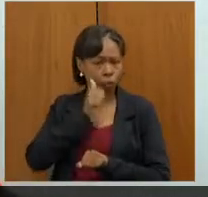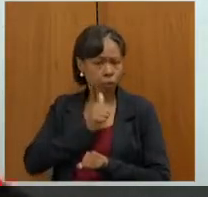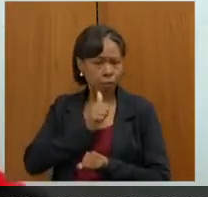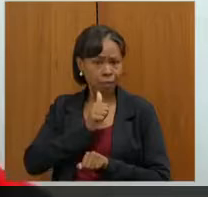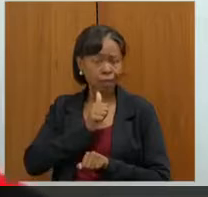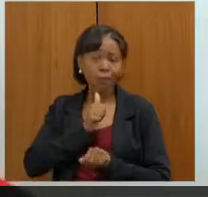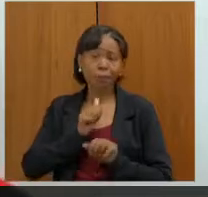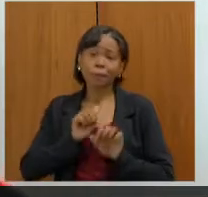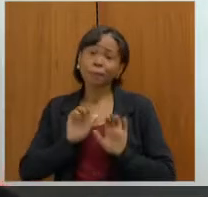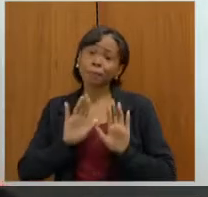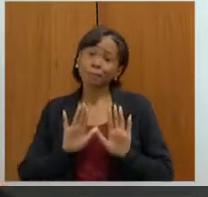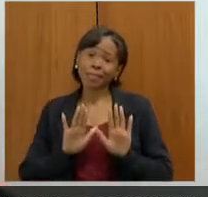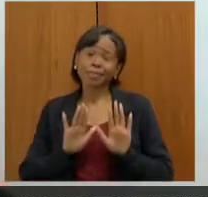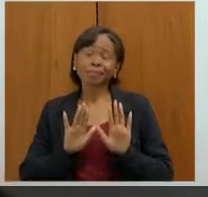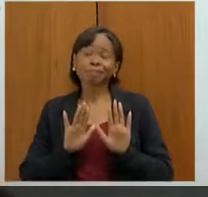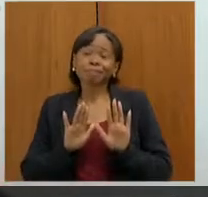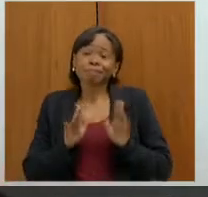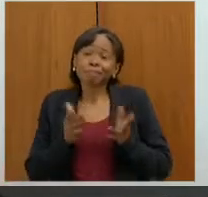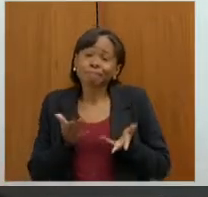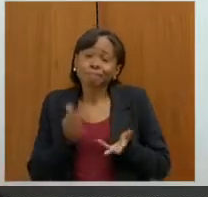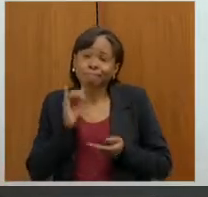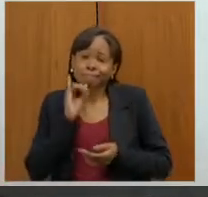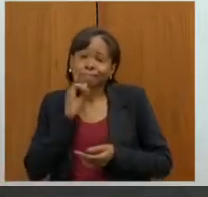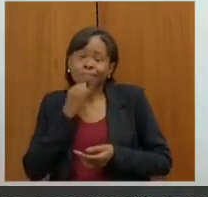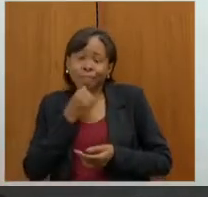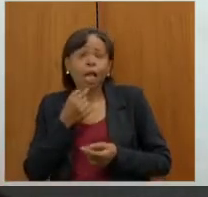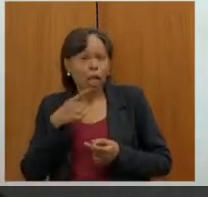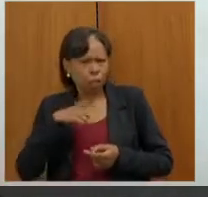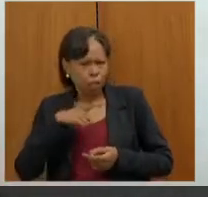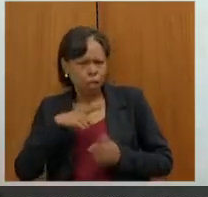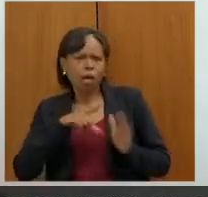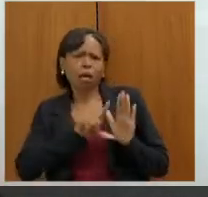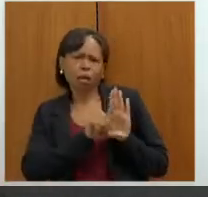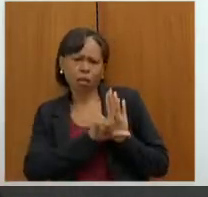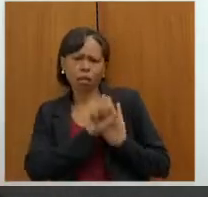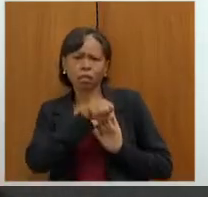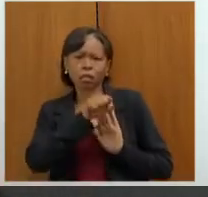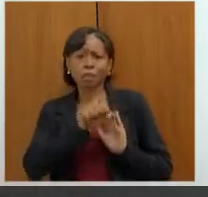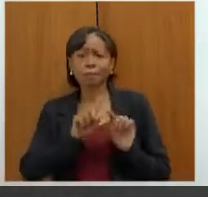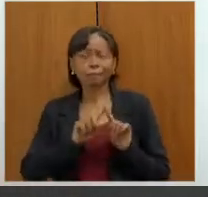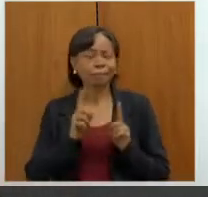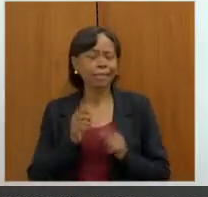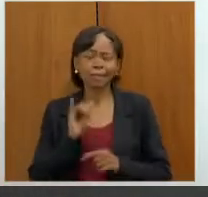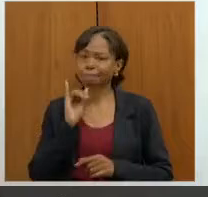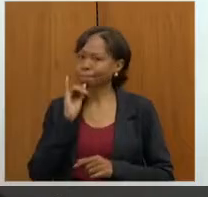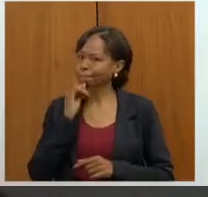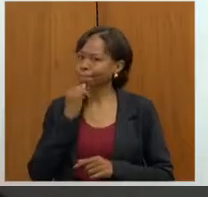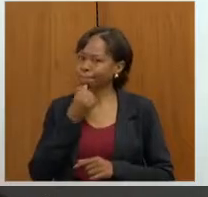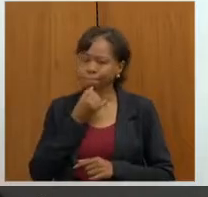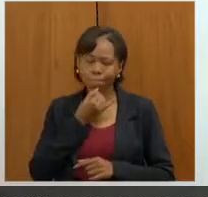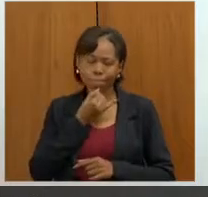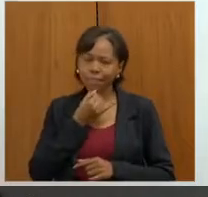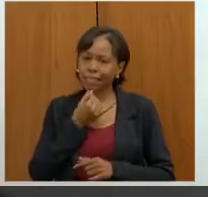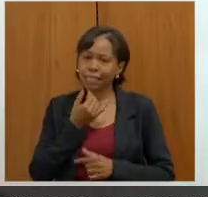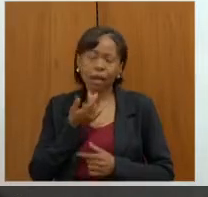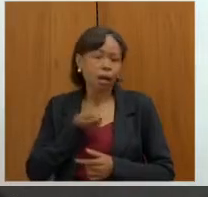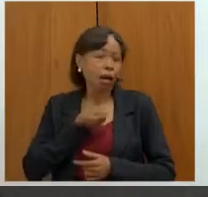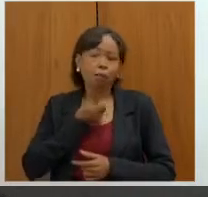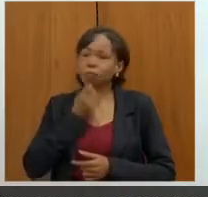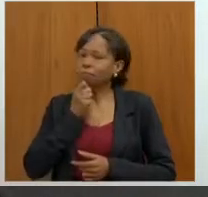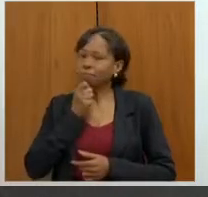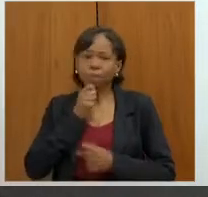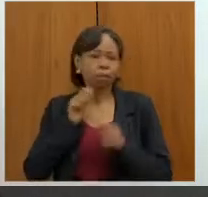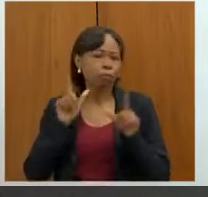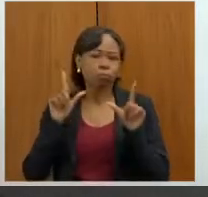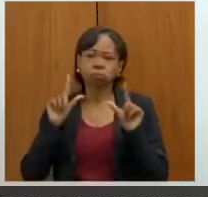outro lado a gente entende que apesar de ter essa tomate vai escolher a gente não tem conseguido diminuir ou seja a